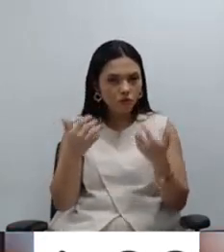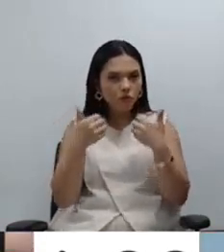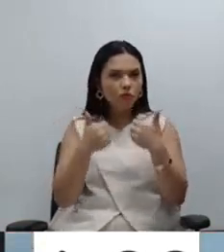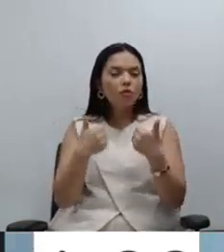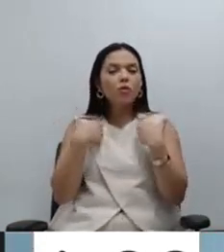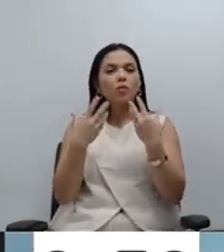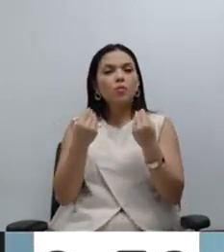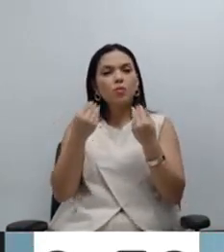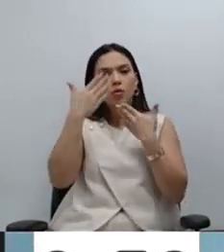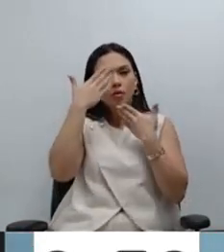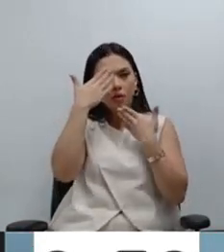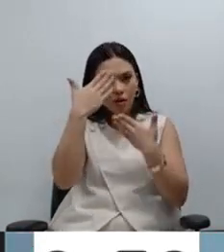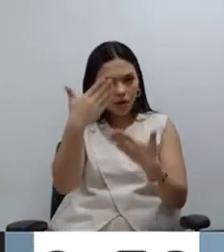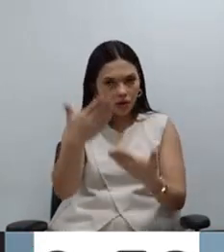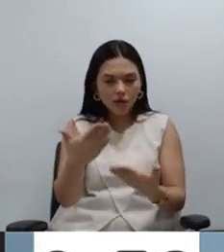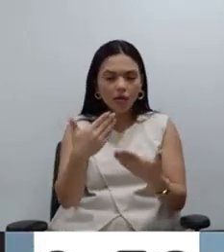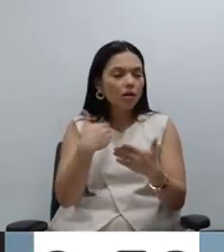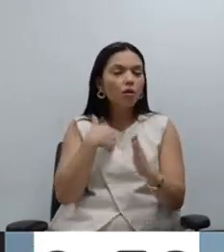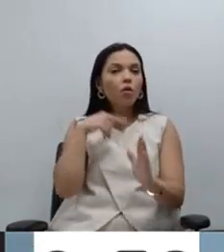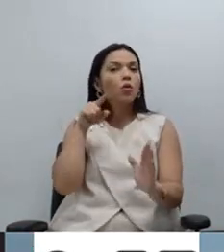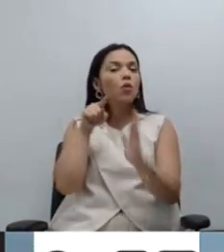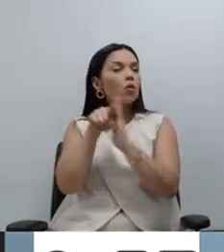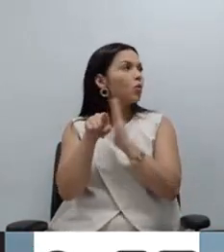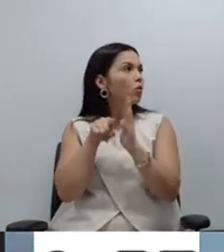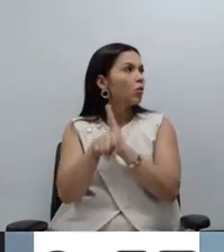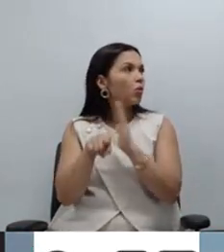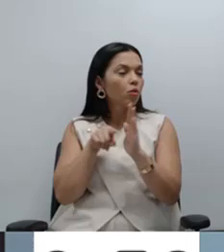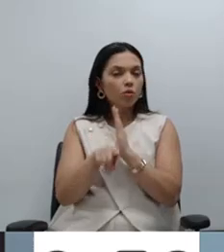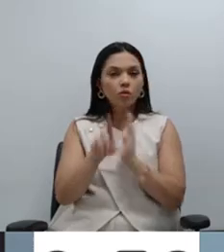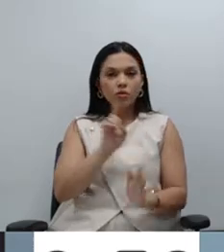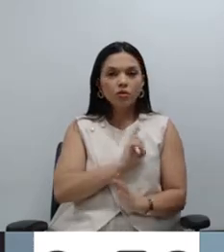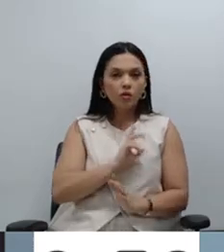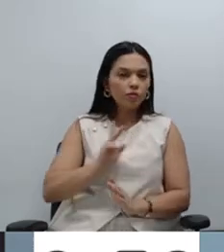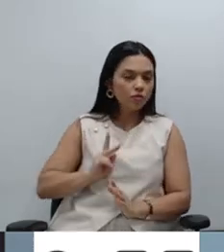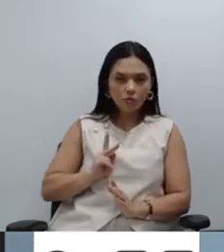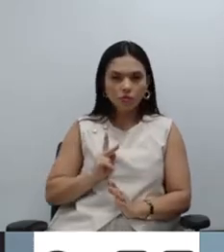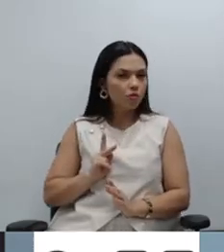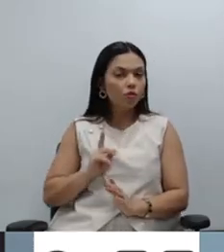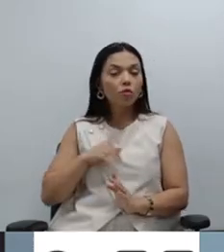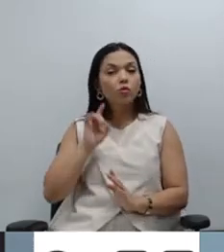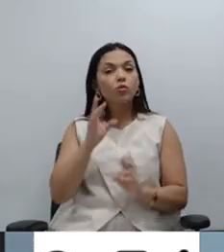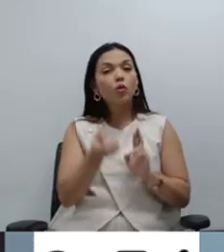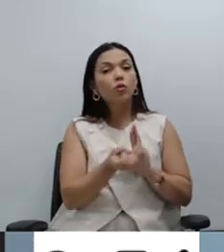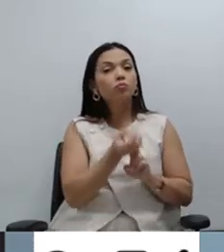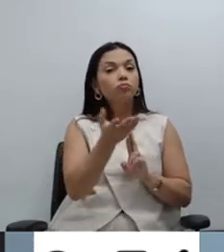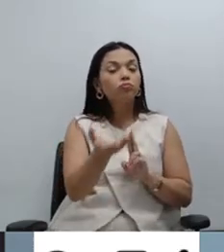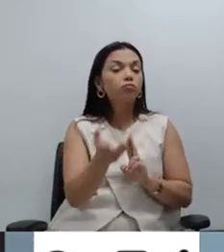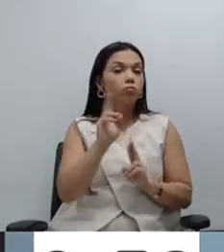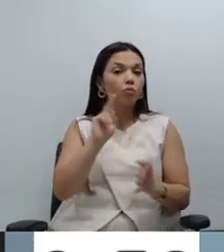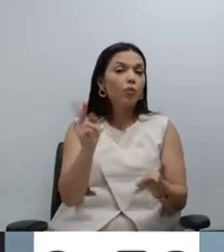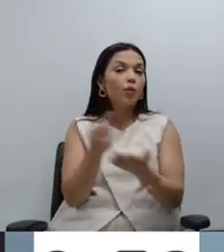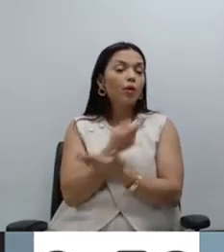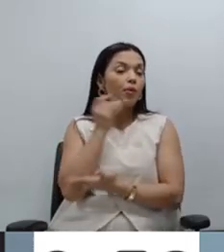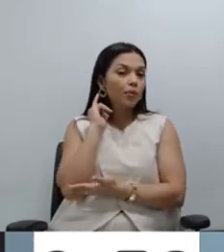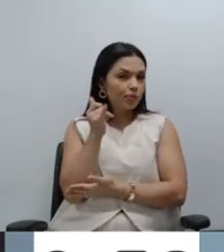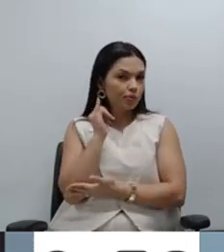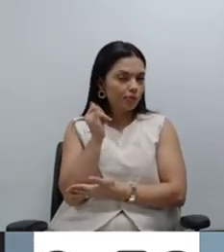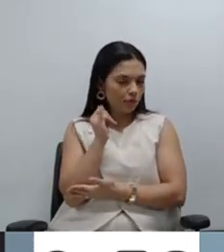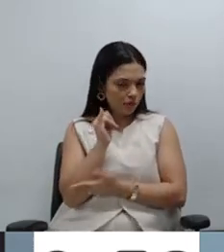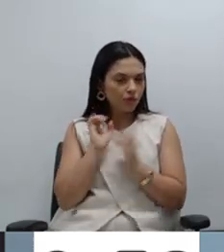estou de forma alguma questionando o questionamento do defensor, estou simplesmente relatando o fato. Deu para entender? Relatando um